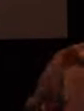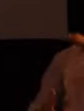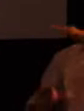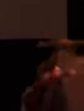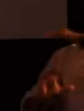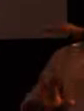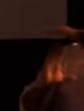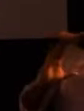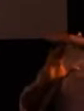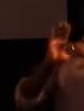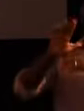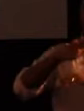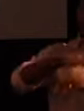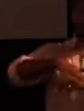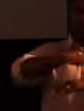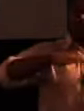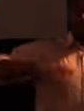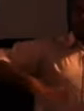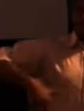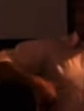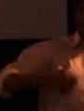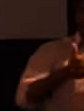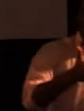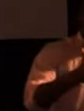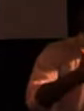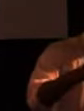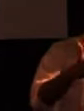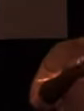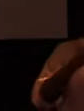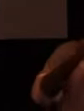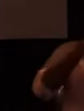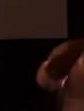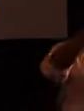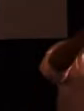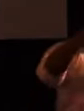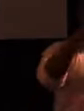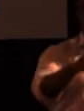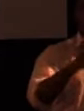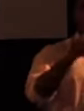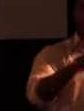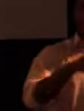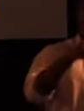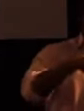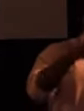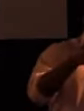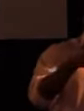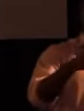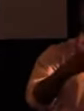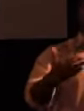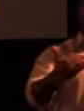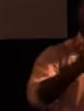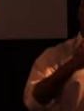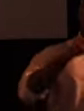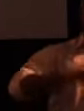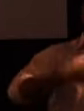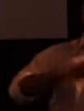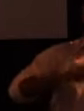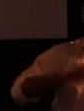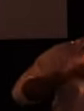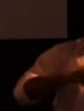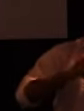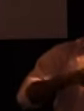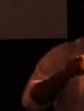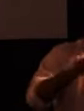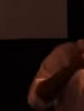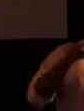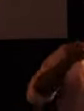borda marítima, nós estamos falando aí da região que vai de Santo Tomé de Paripe, arrodeia toda Salvador e vai até